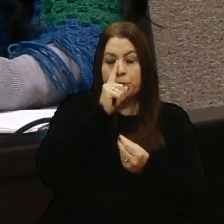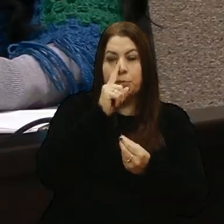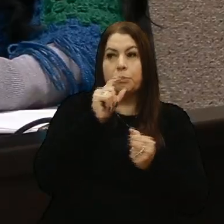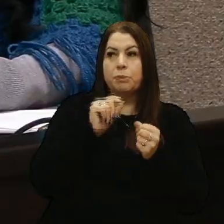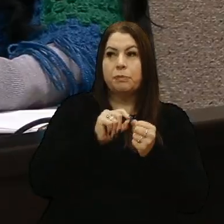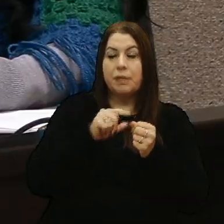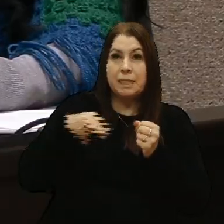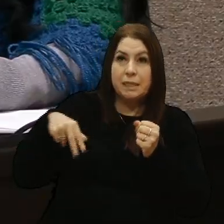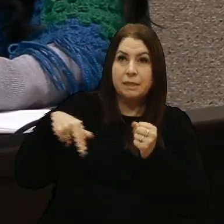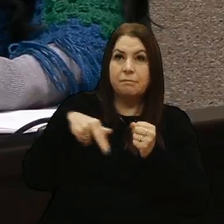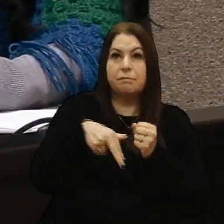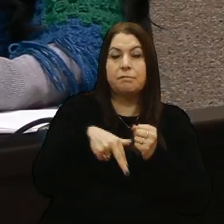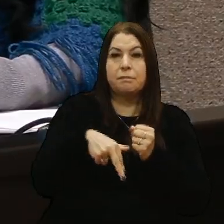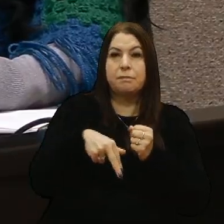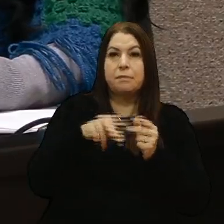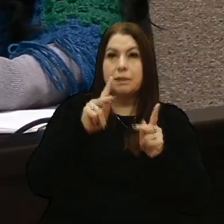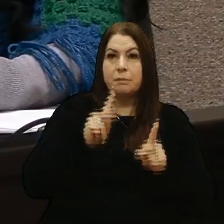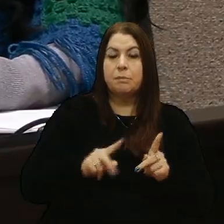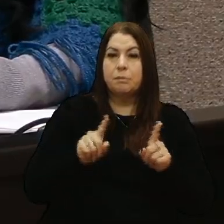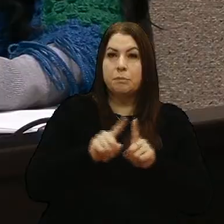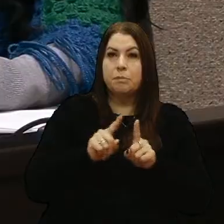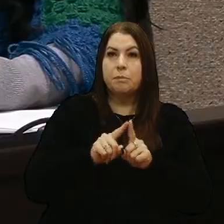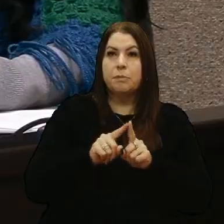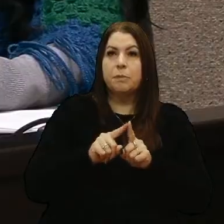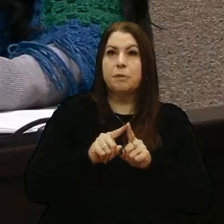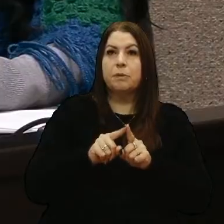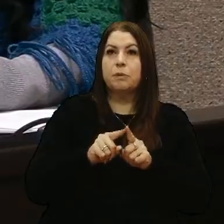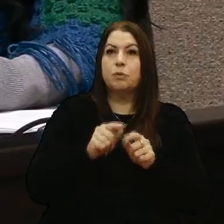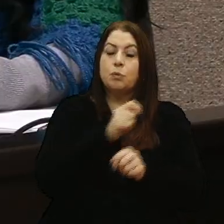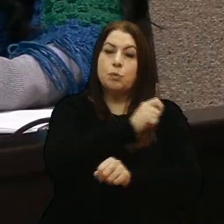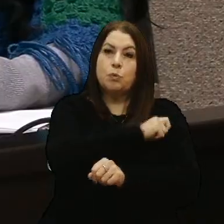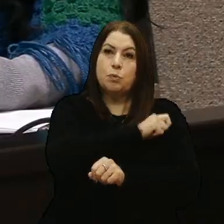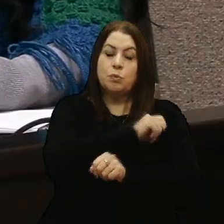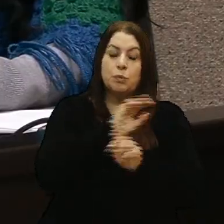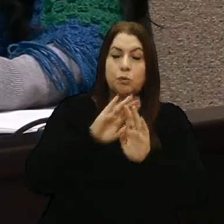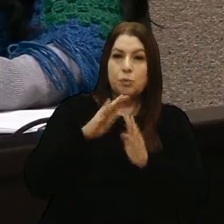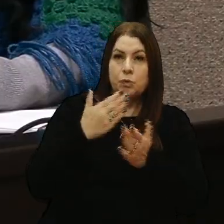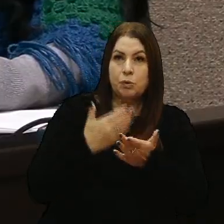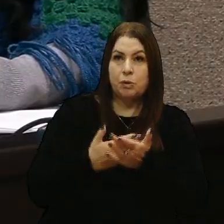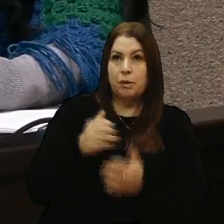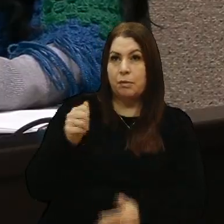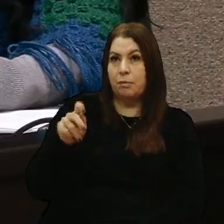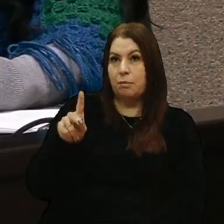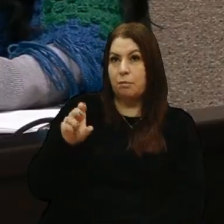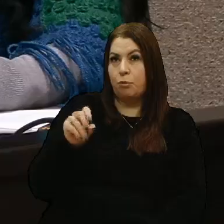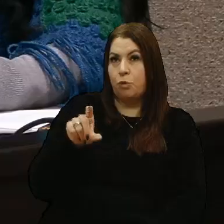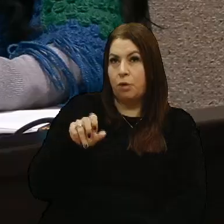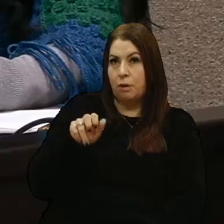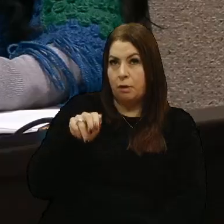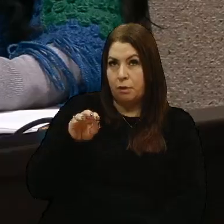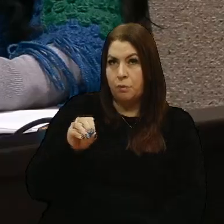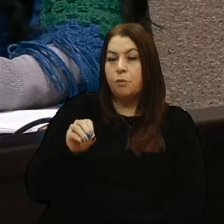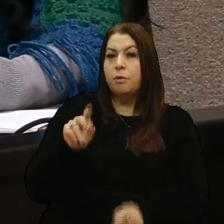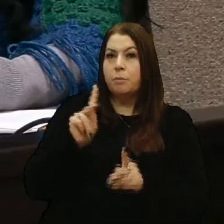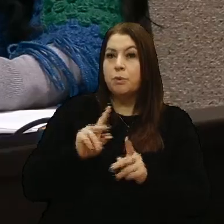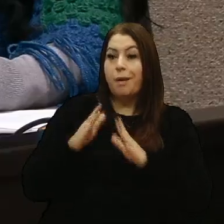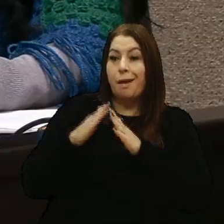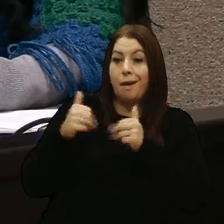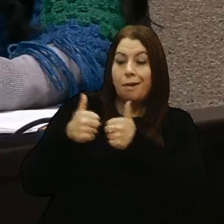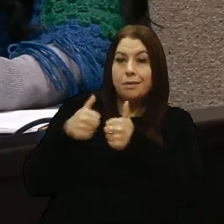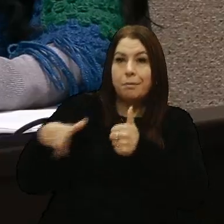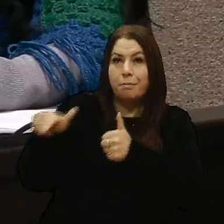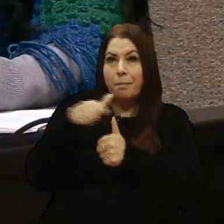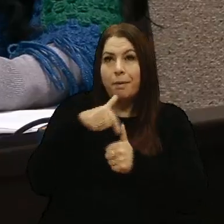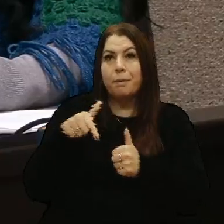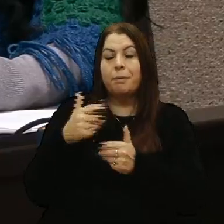a travessia. Então, tanto dos pedestres, quanto dos estudantes da escola Apolinário, quanto do pessoal que mora ali